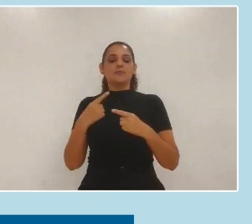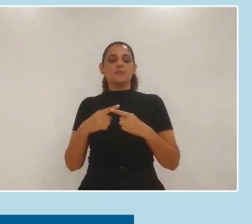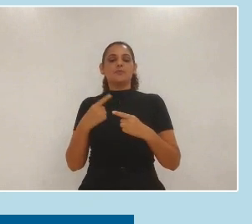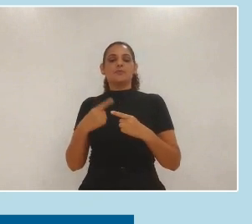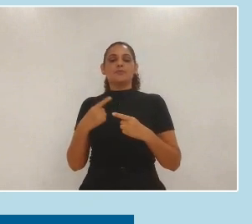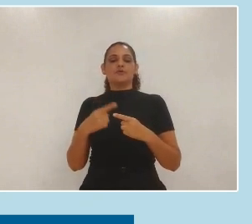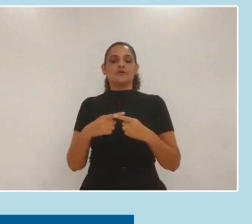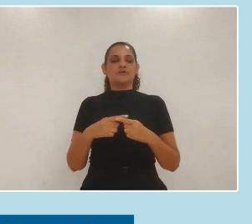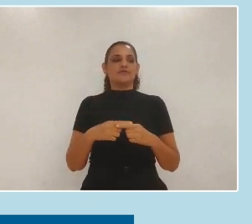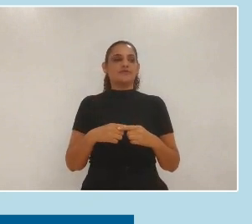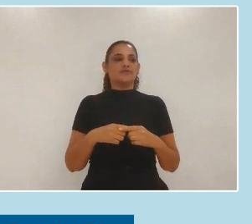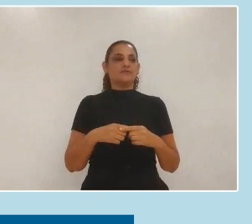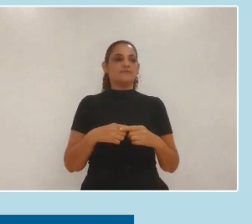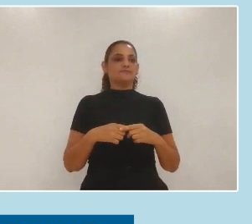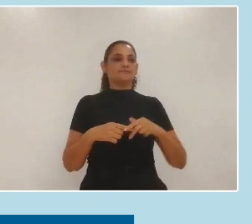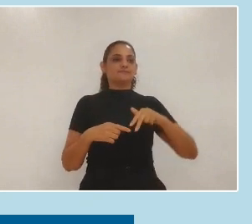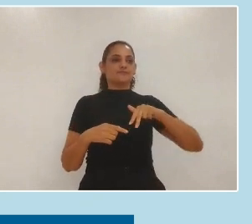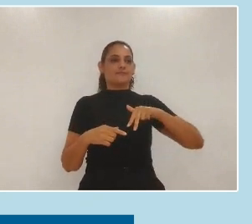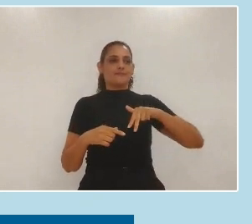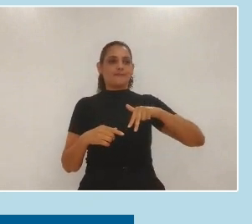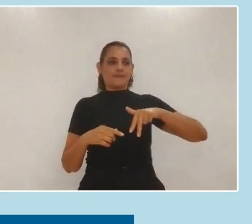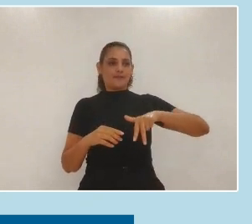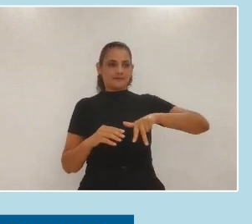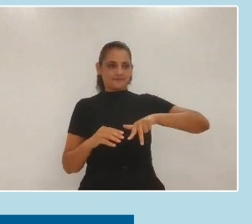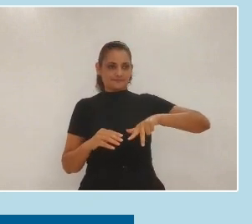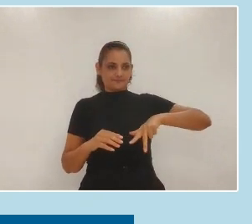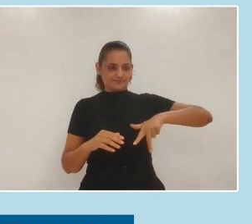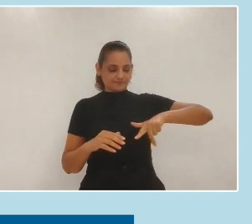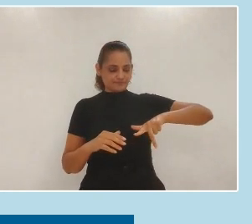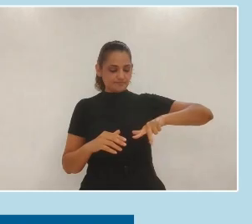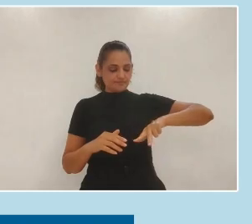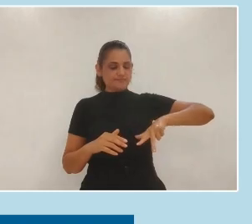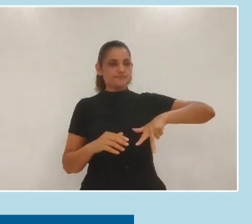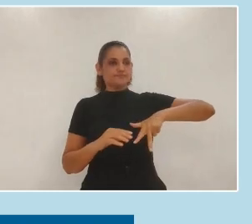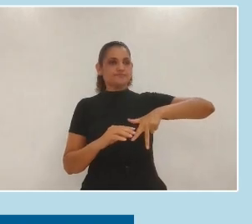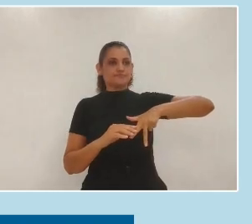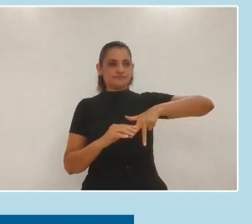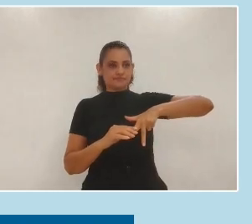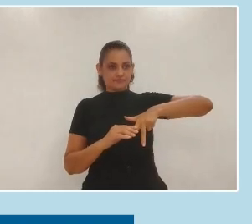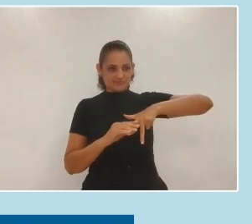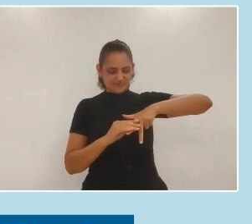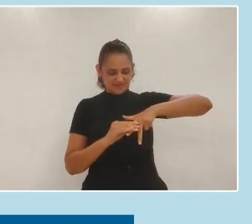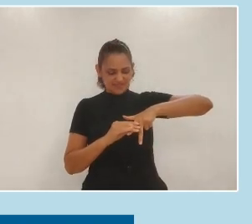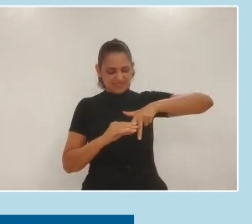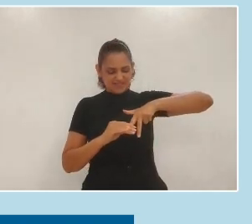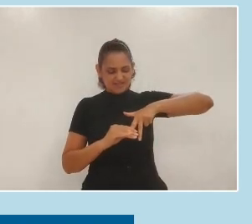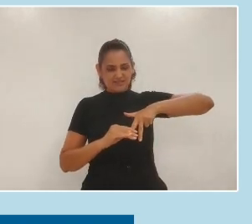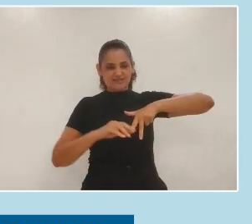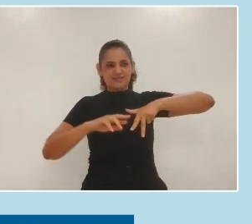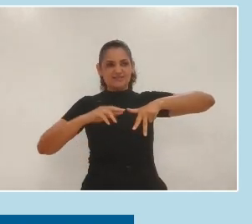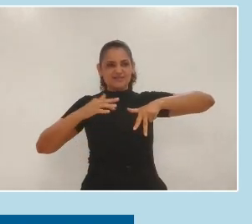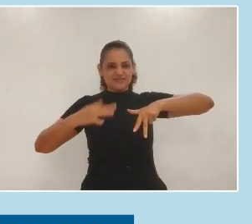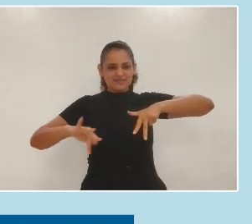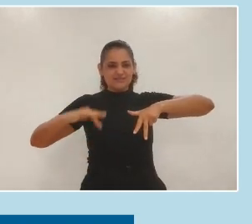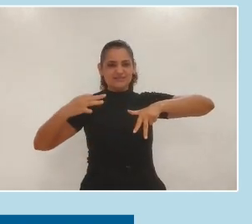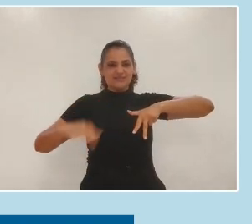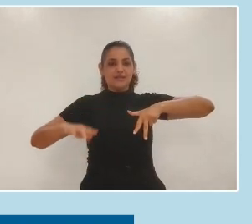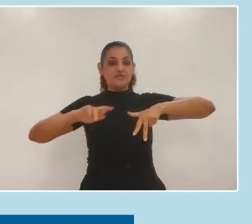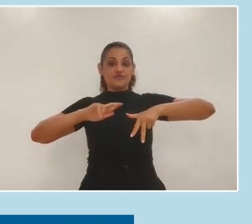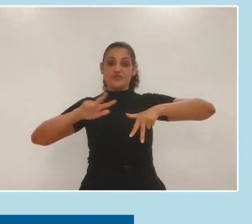dor, dor, dor, principalmente onde tem alguns pontos que já nem se utiliza os points, mas ainda se identifica por